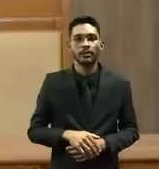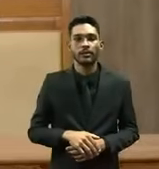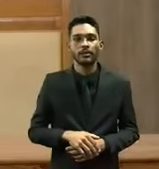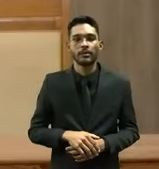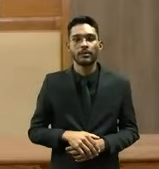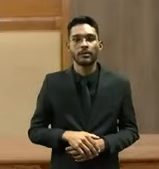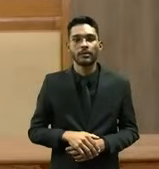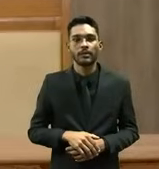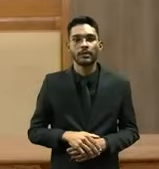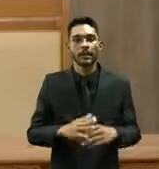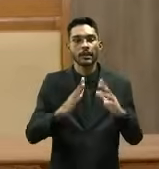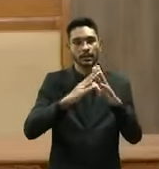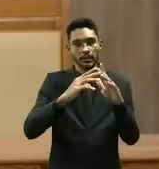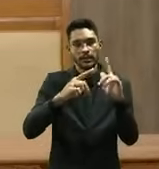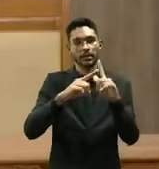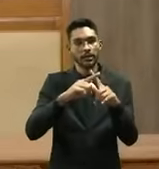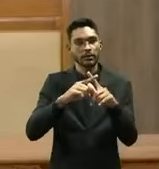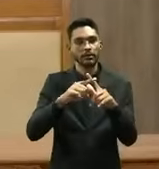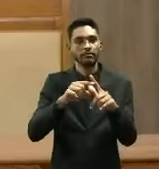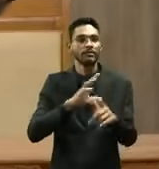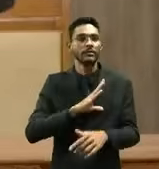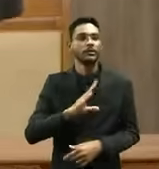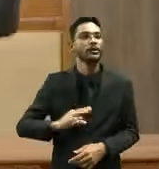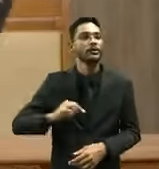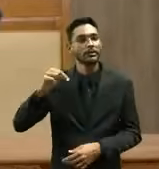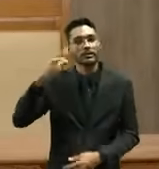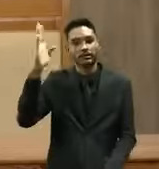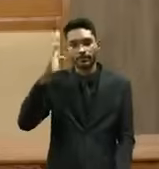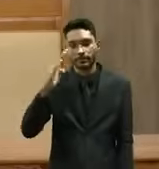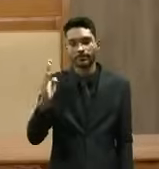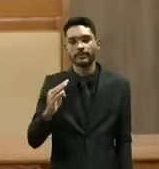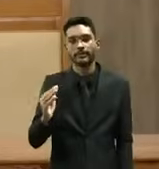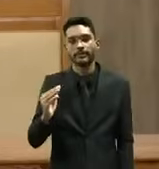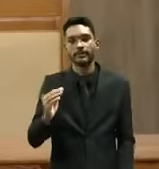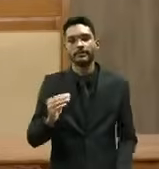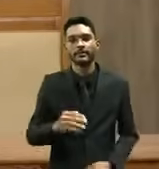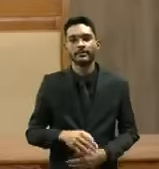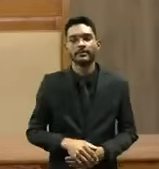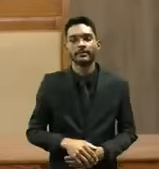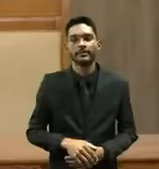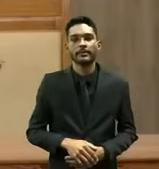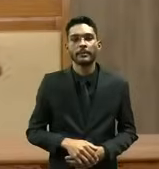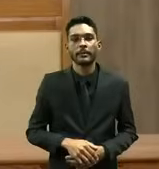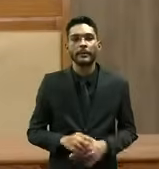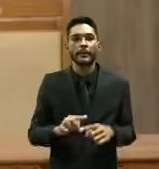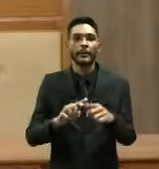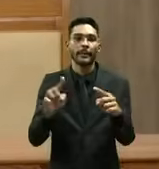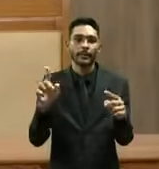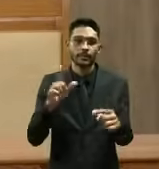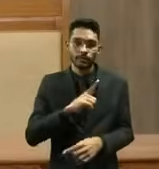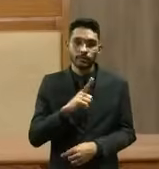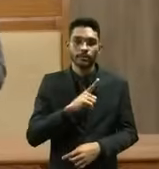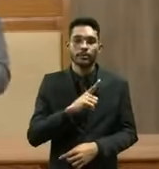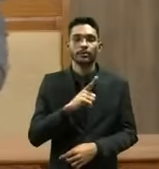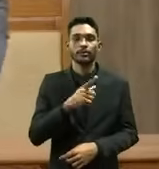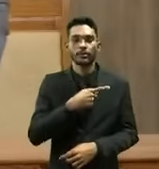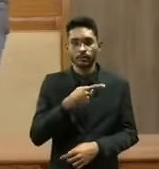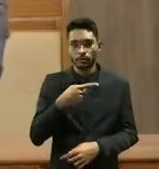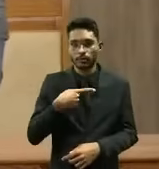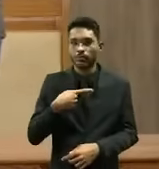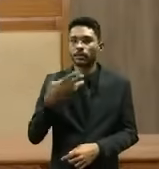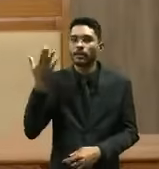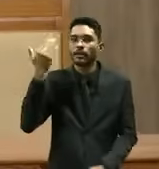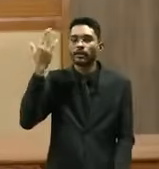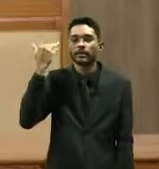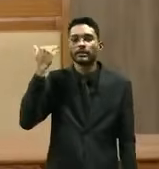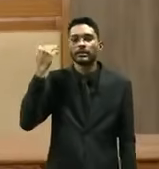exterior mas nós temos homens lá atrás como o Pastor Pedro Malaquias que era Batista e ele nem